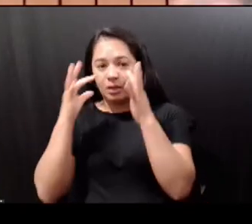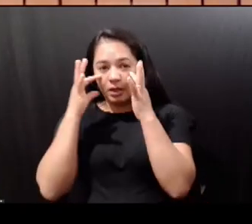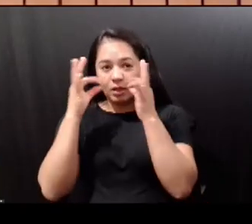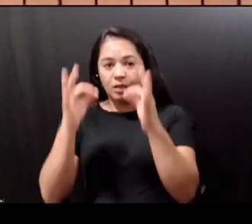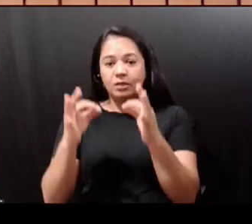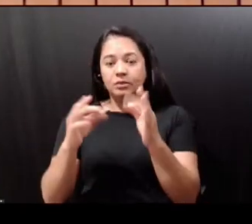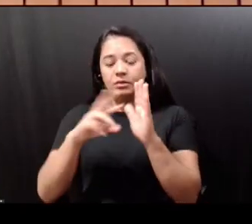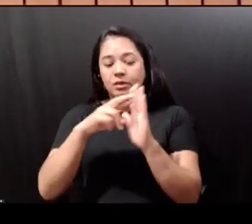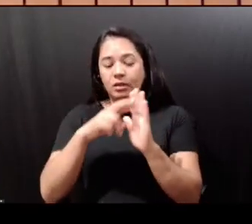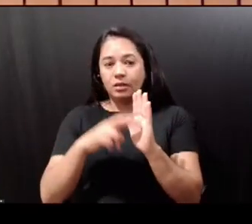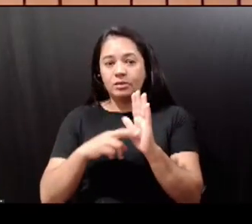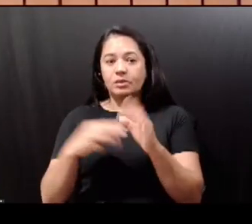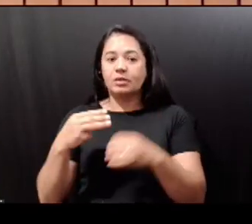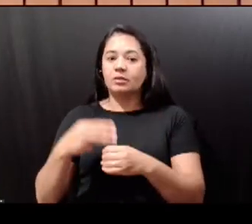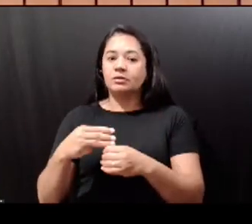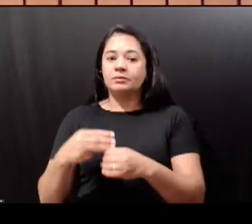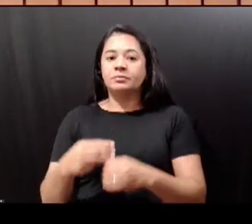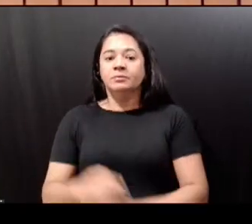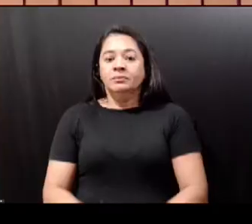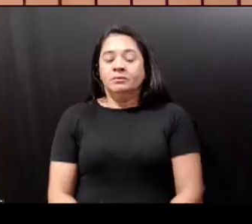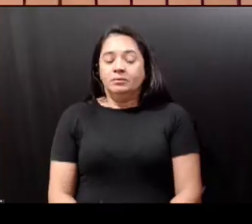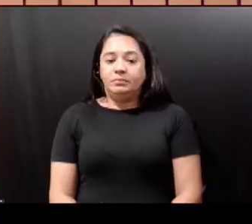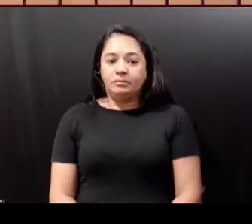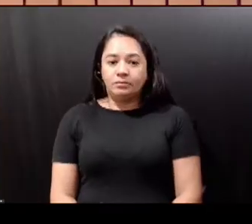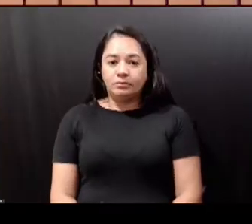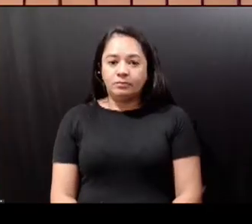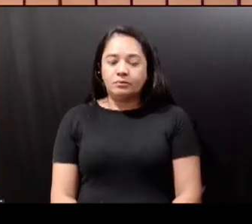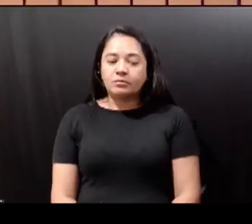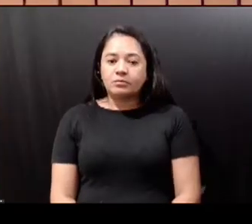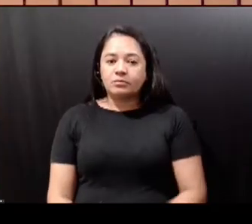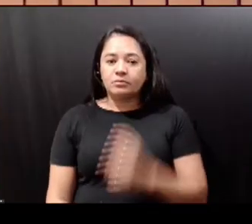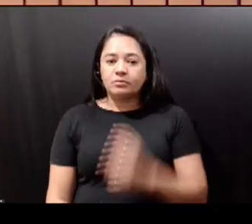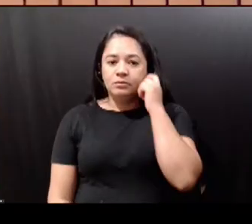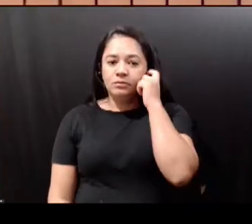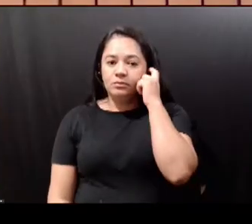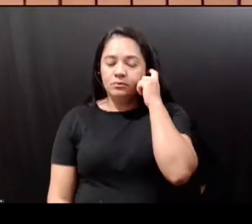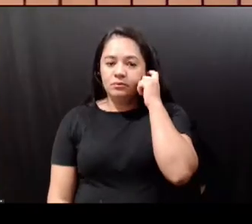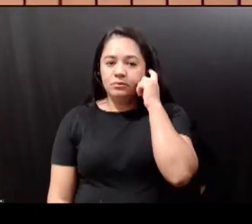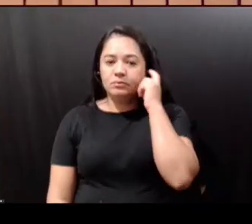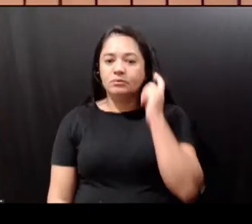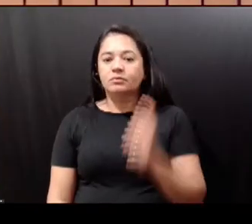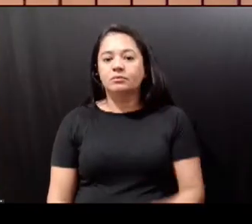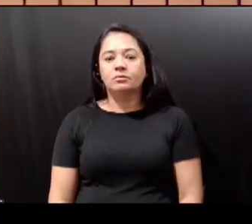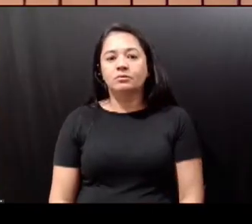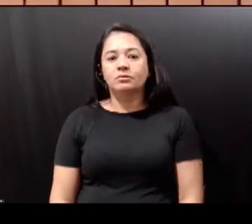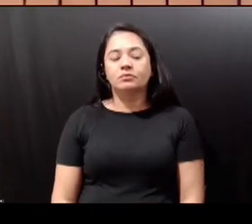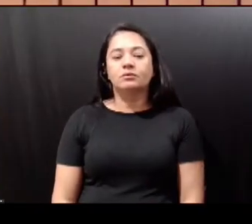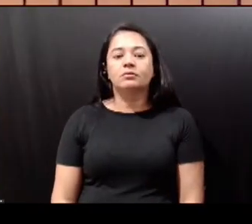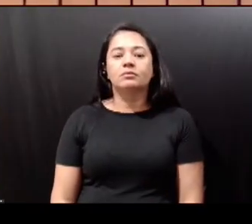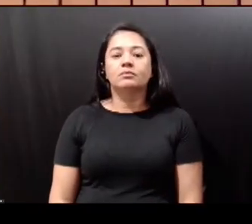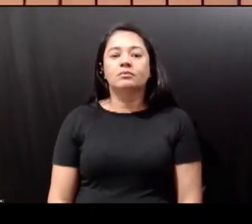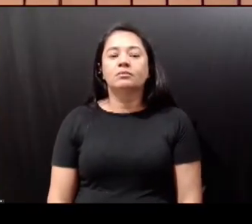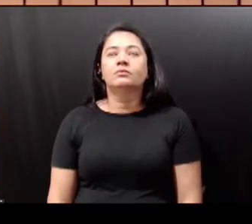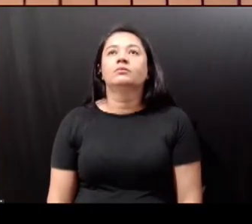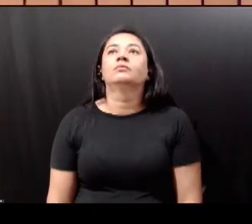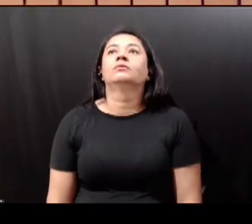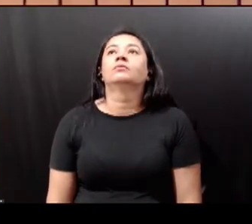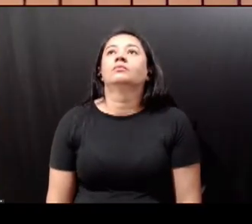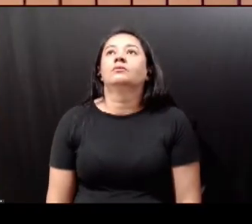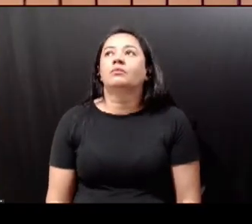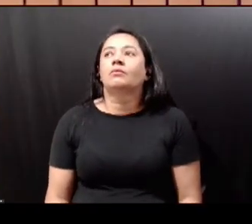cidade. Então, ela tem que se atentar à lei municipal, que é regulamentadora da lei federal. Então, parabenizar aqui o vereador,